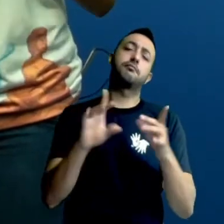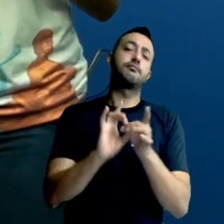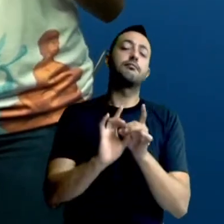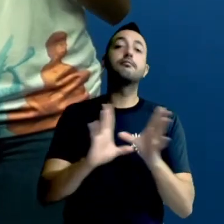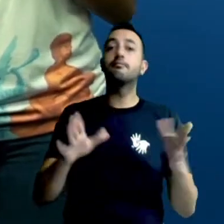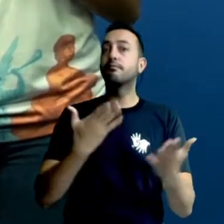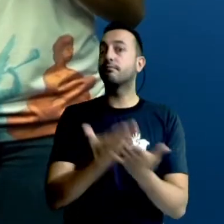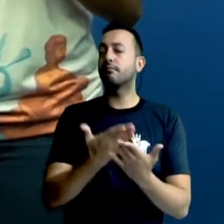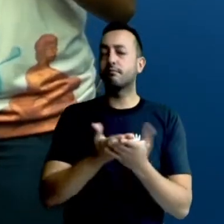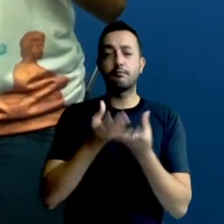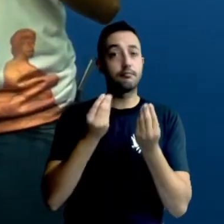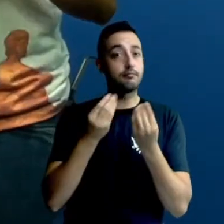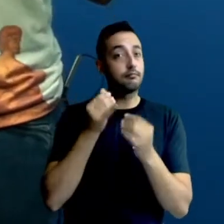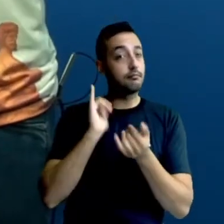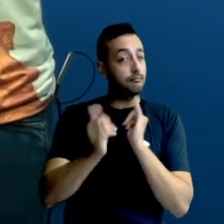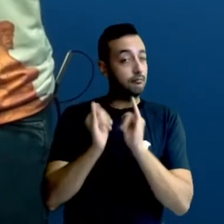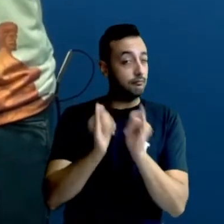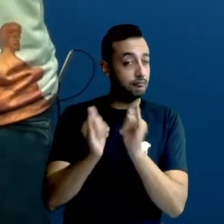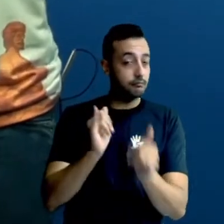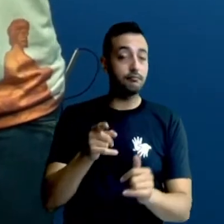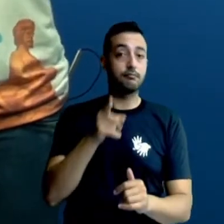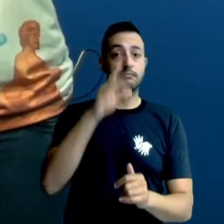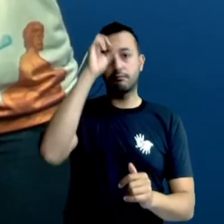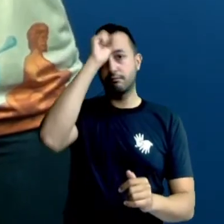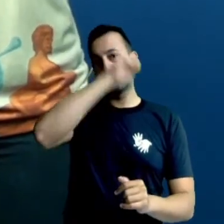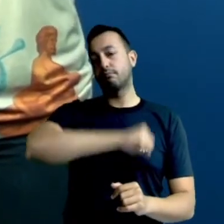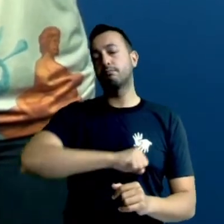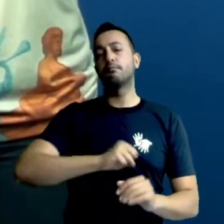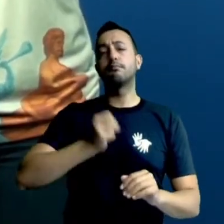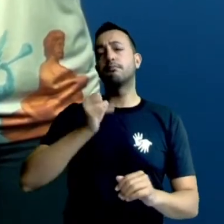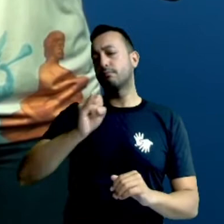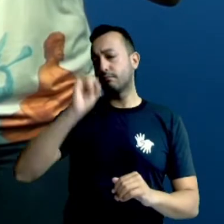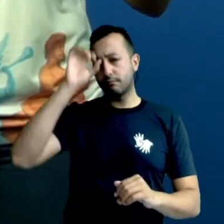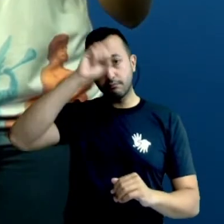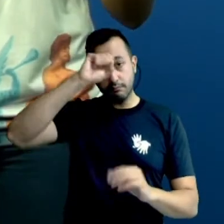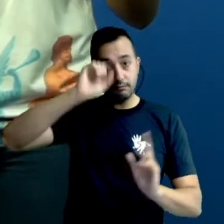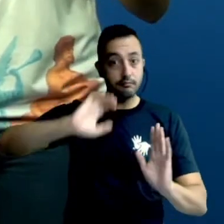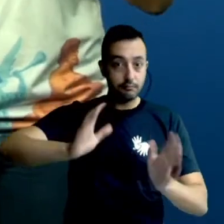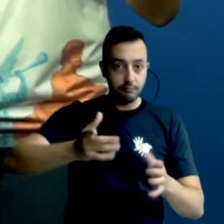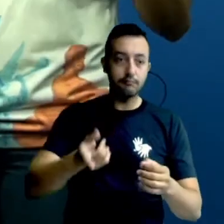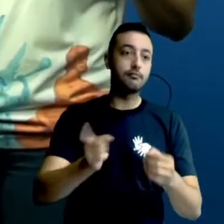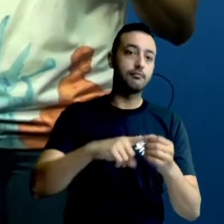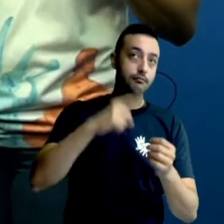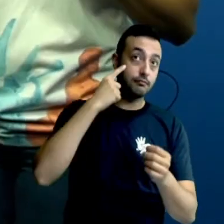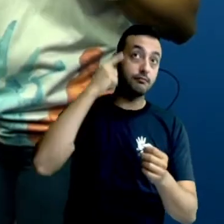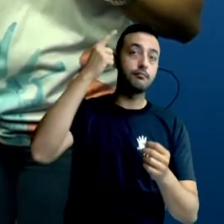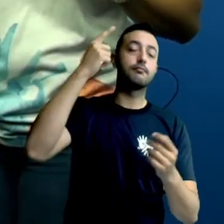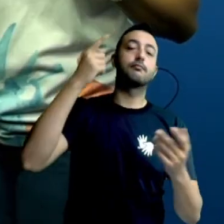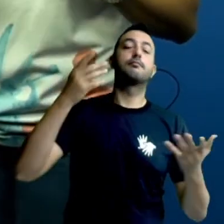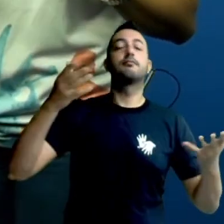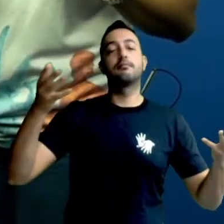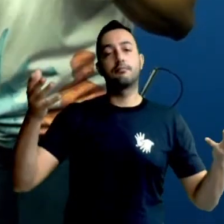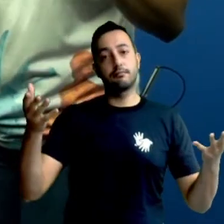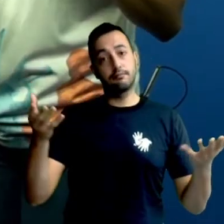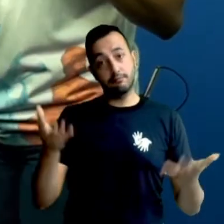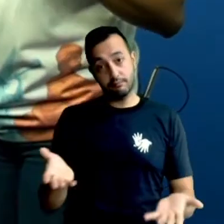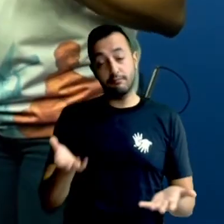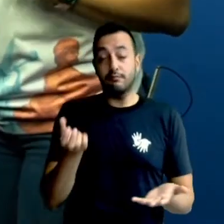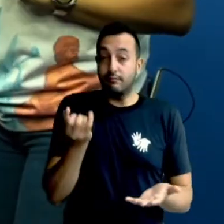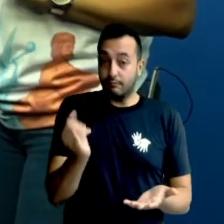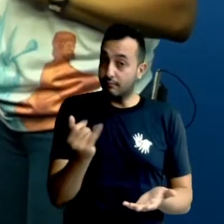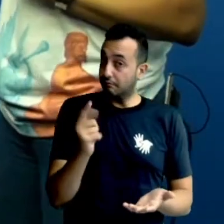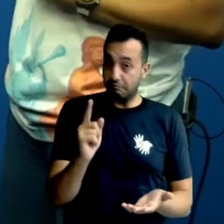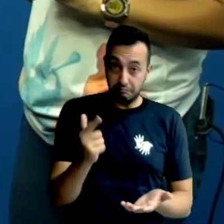aula cheia de informações, tá? Quem já aprendeu, aí para relembrar, quem não, é a oportunidade de aprender.